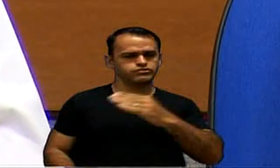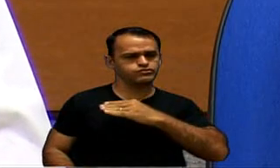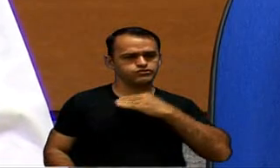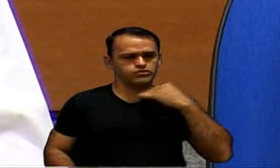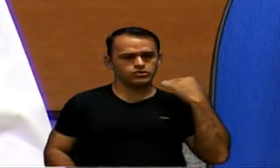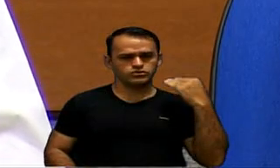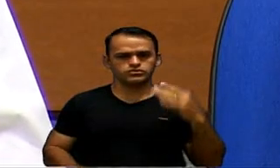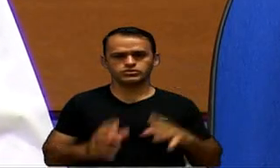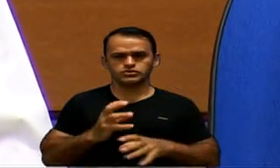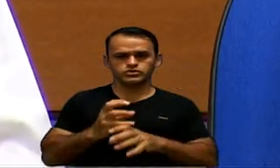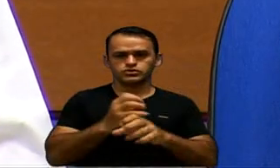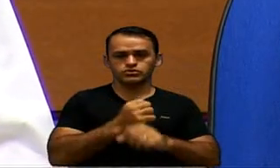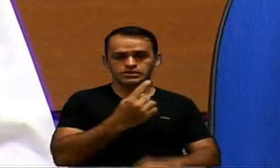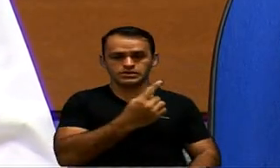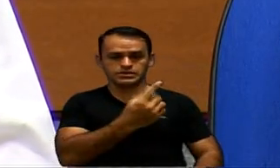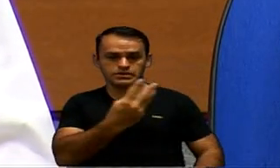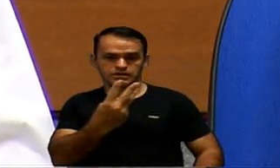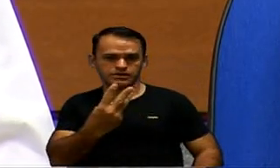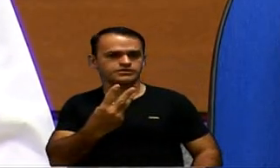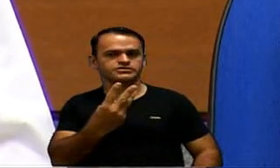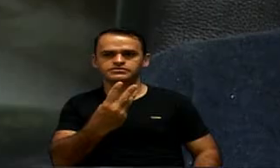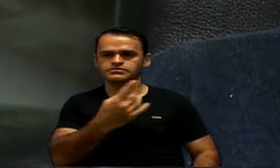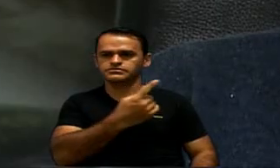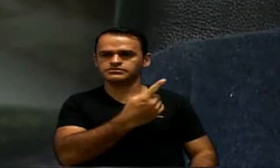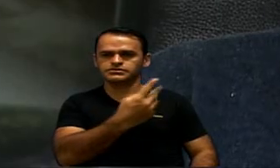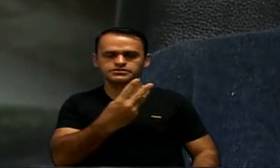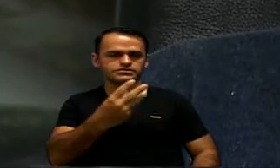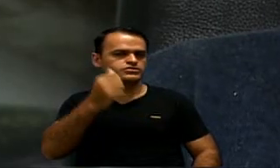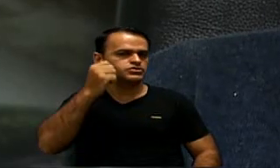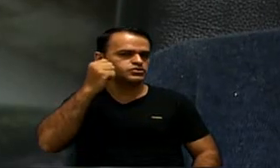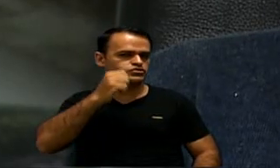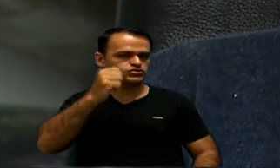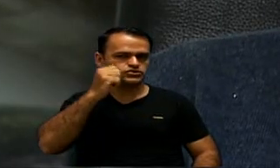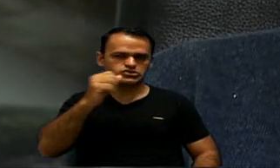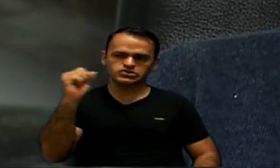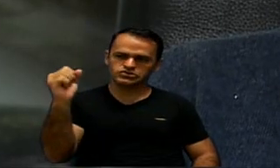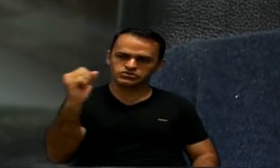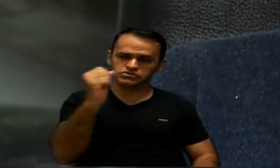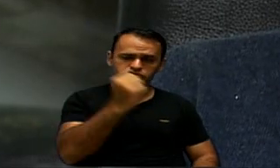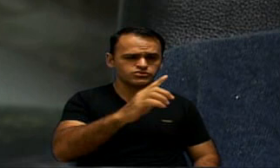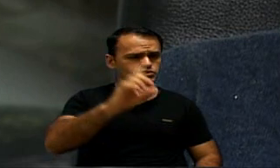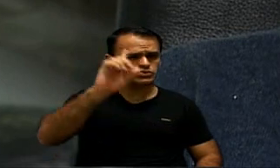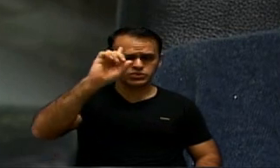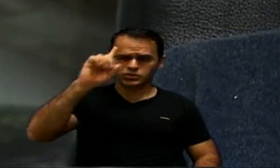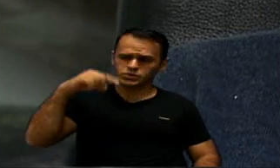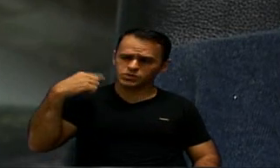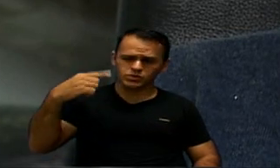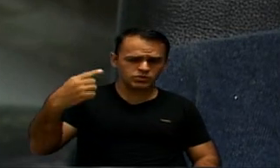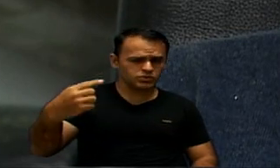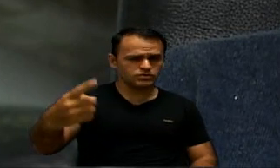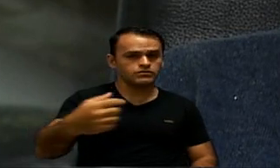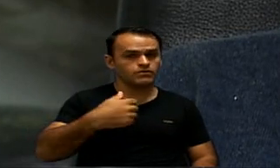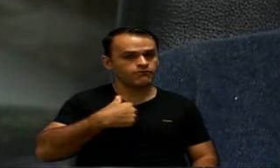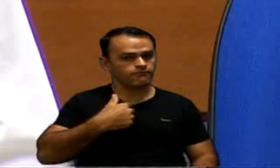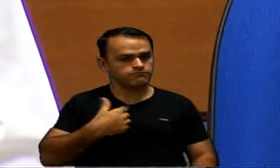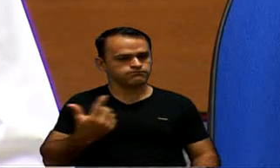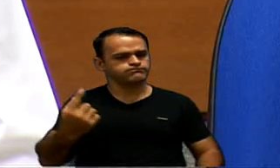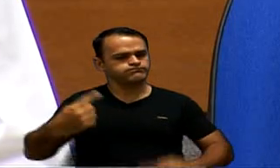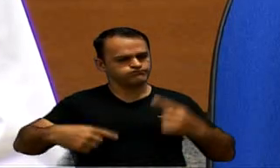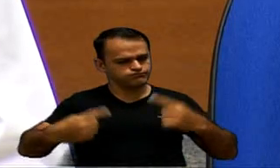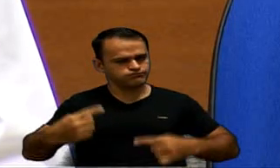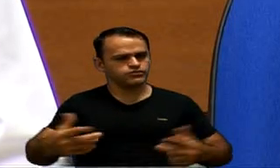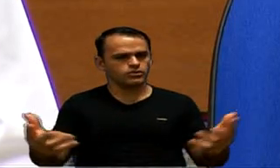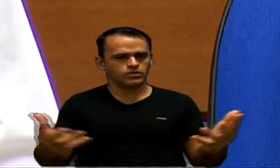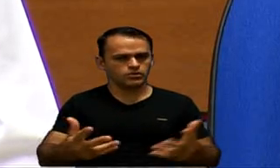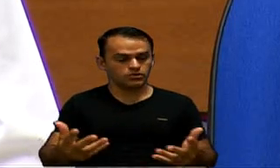13 feminicídios por dia. Então, eu trago essa discussão e dizer, e daí vai ser